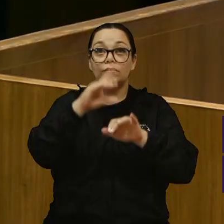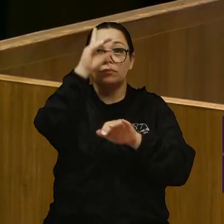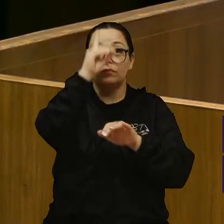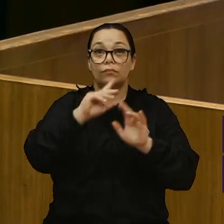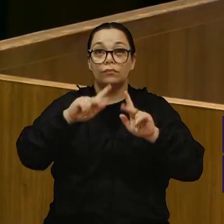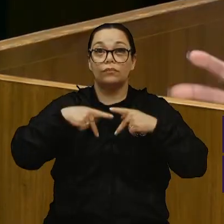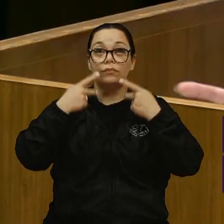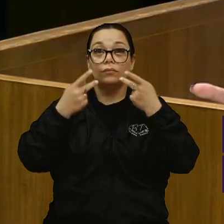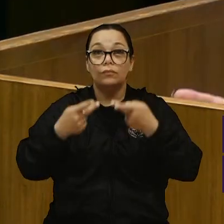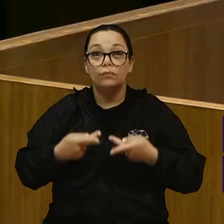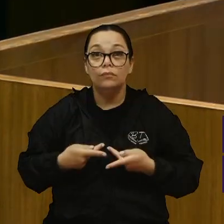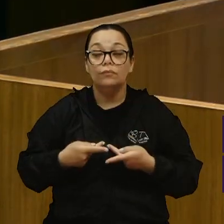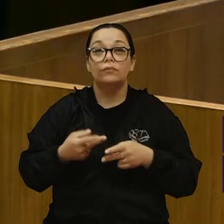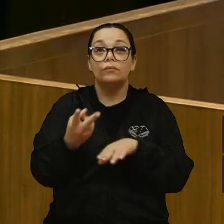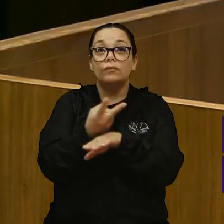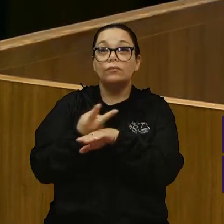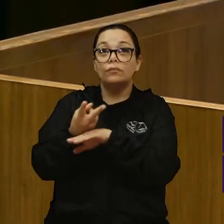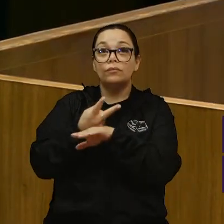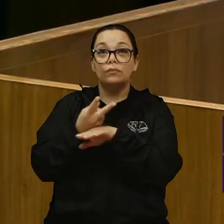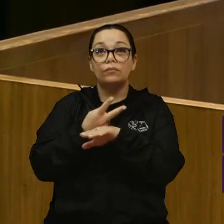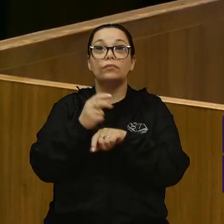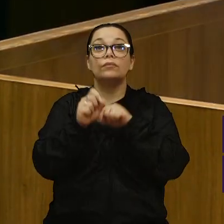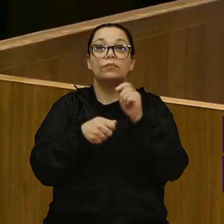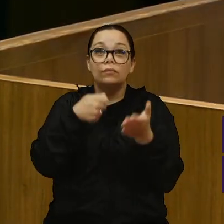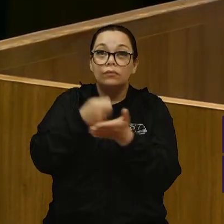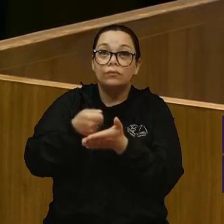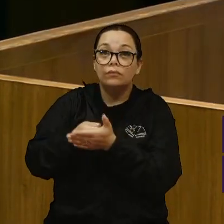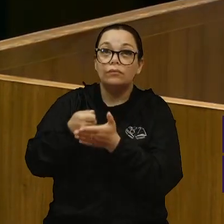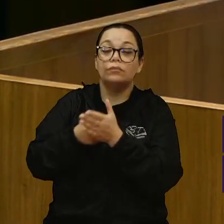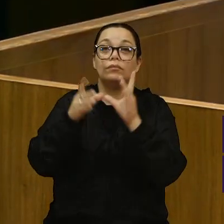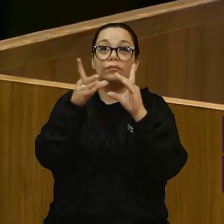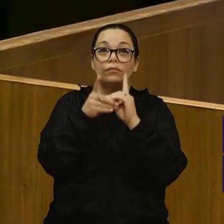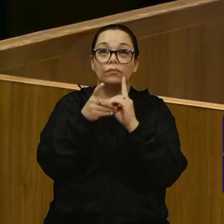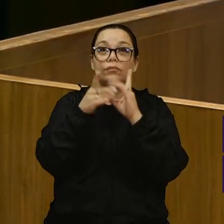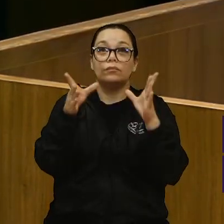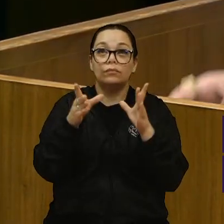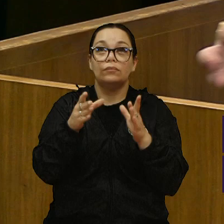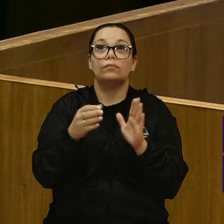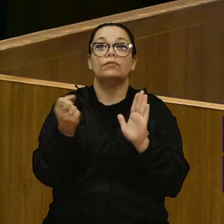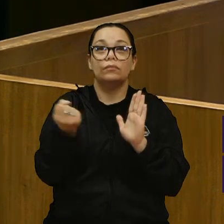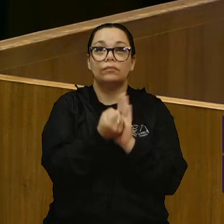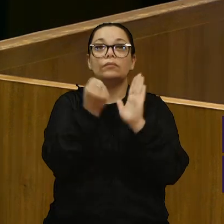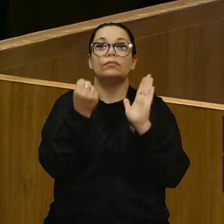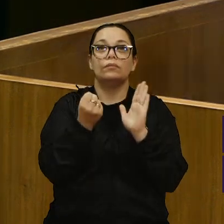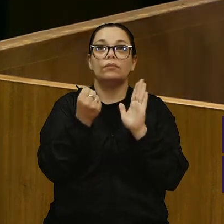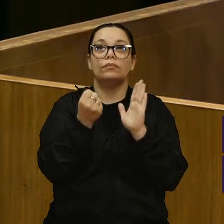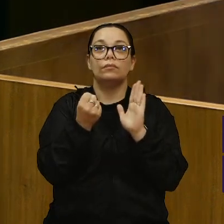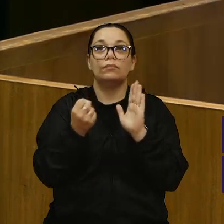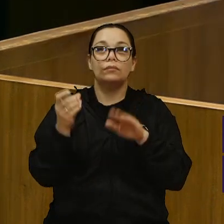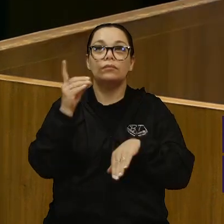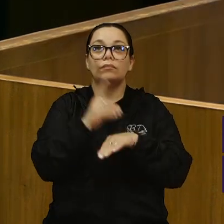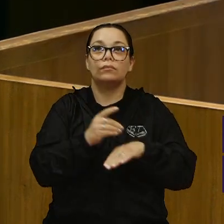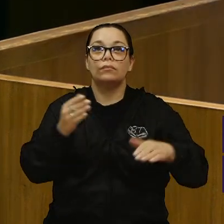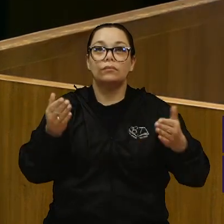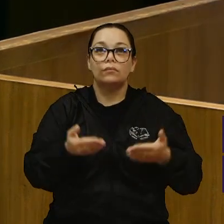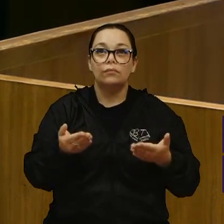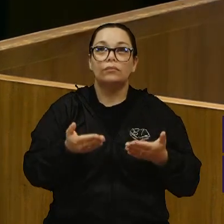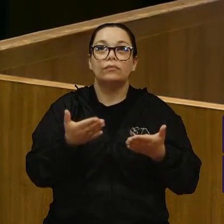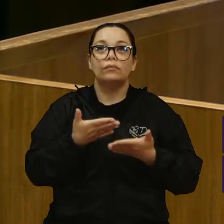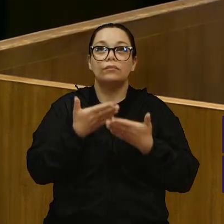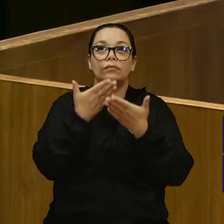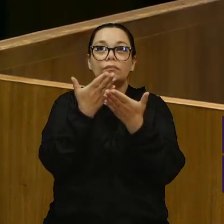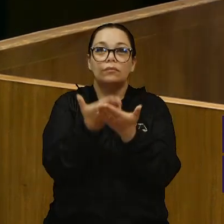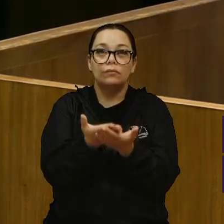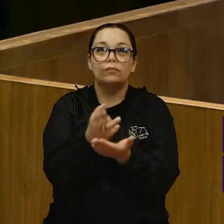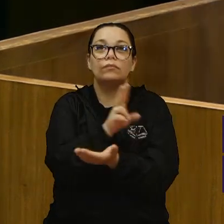no dia que se busca ainda lutar por uma democracia, é simbólico, nesse dia, estarmos entregando um